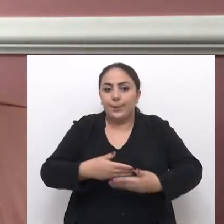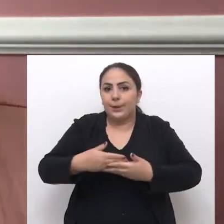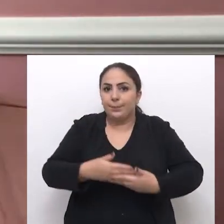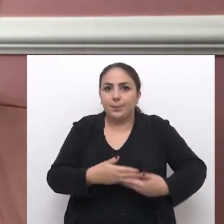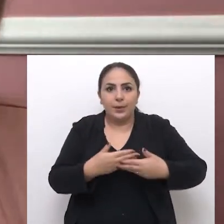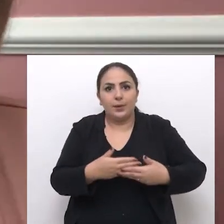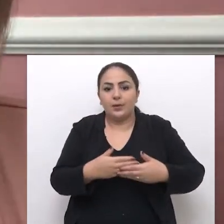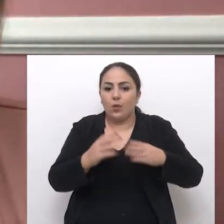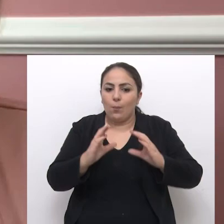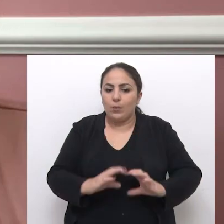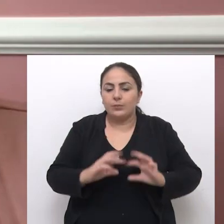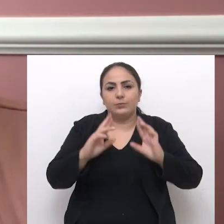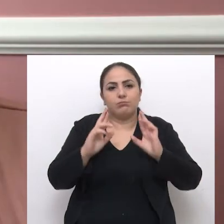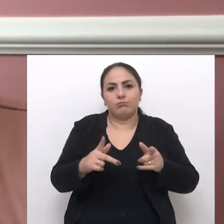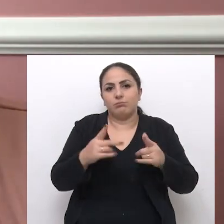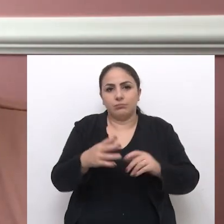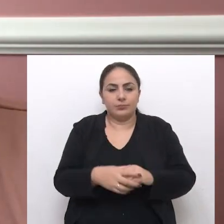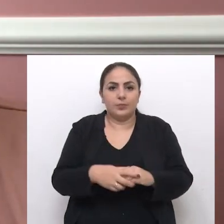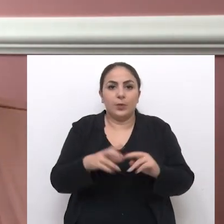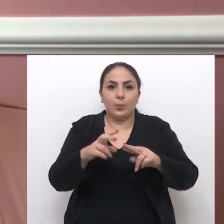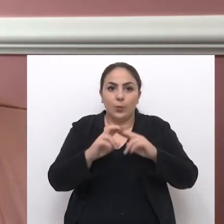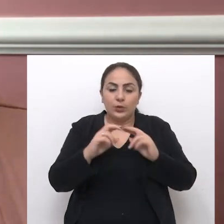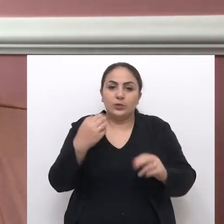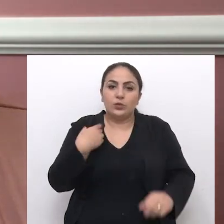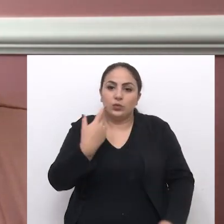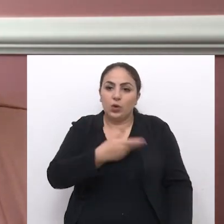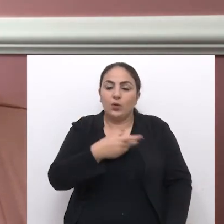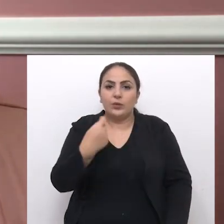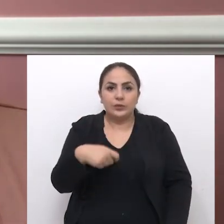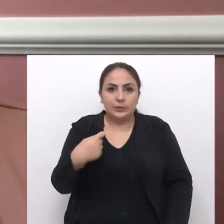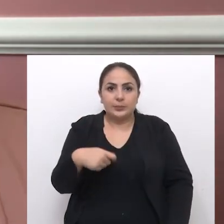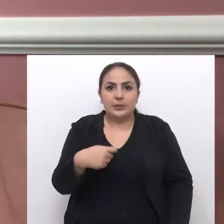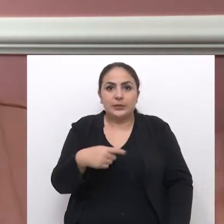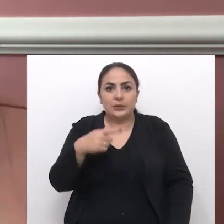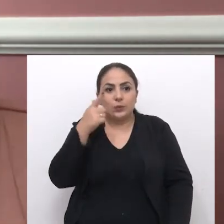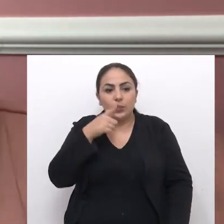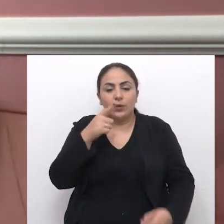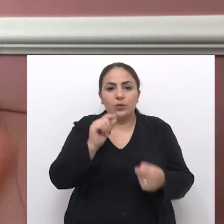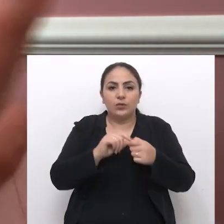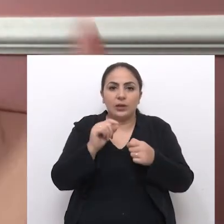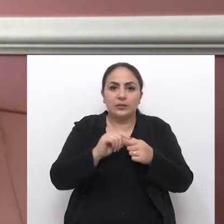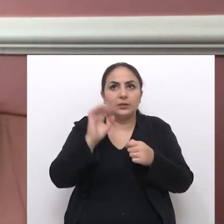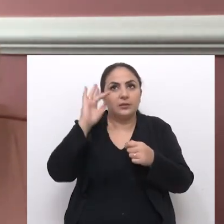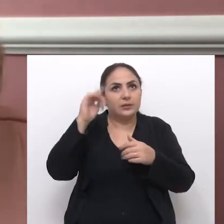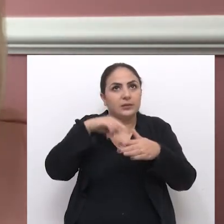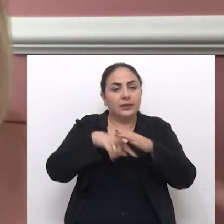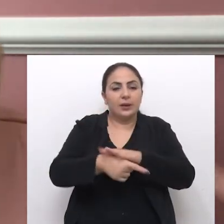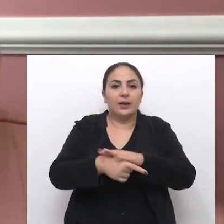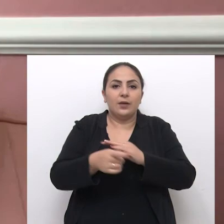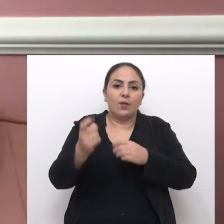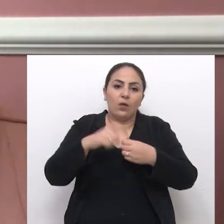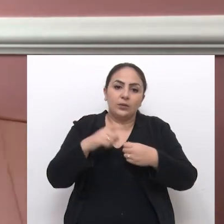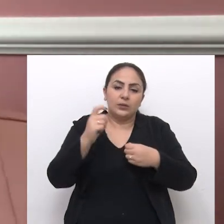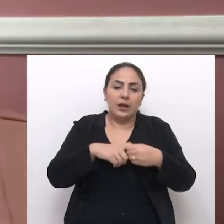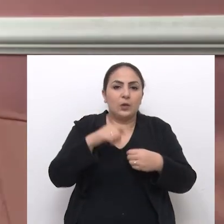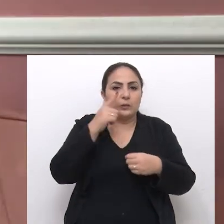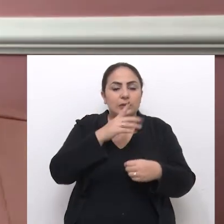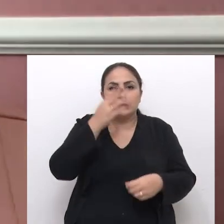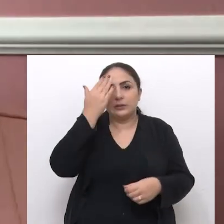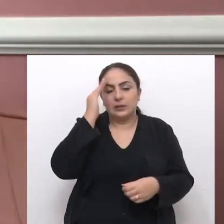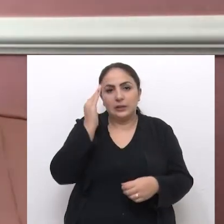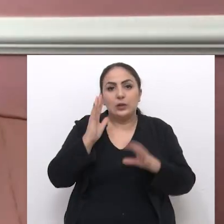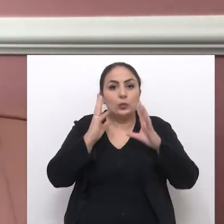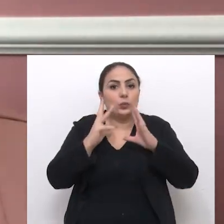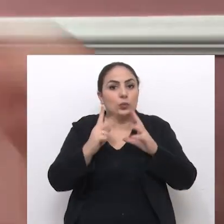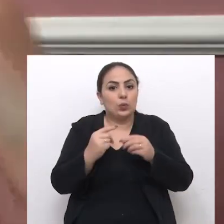e o bebê, ele se comporta diferente, né? Então a gente tem que fazer um retorno às origens, né?